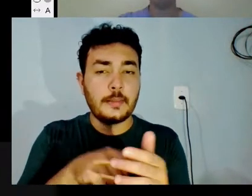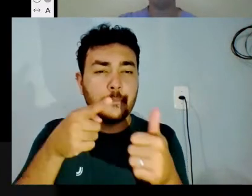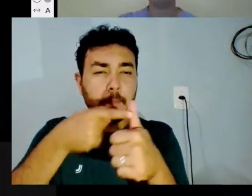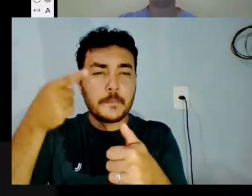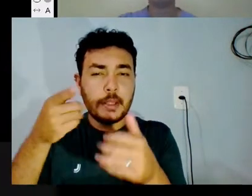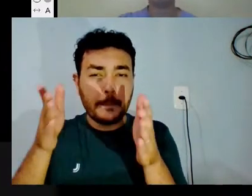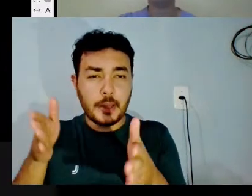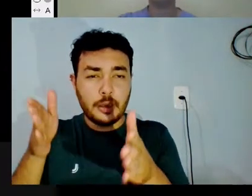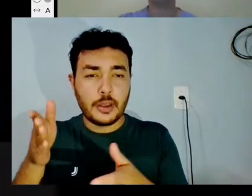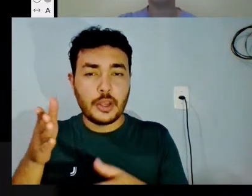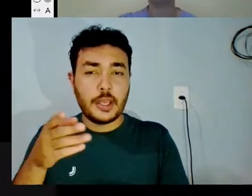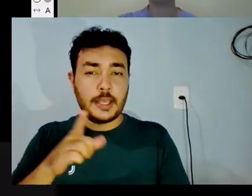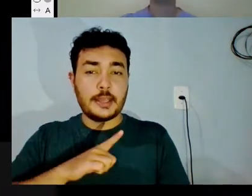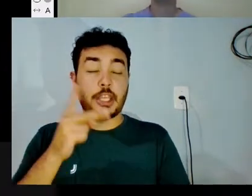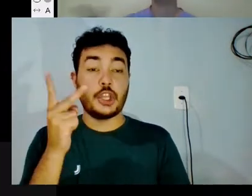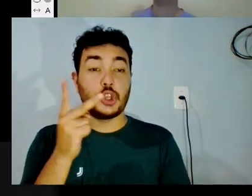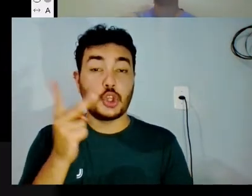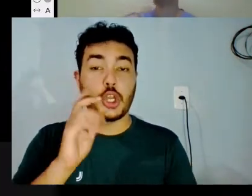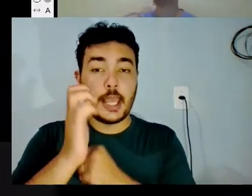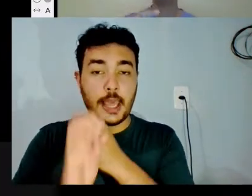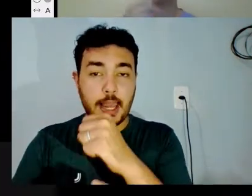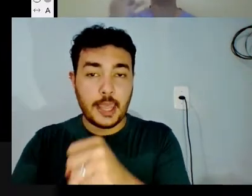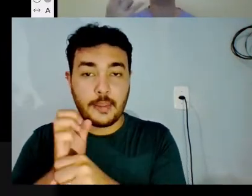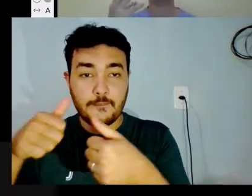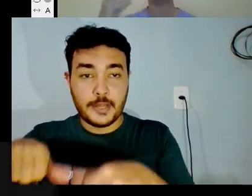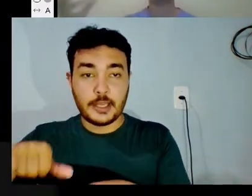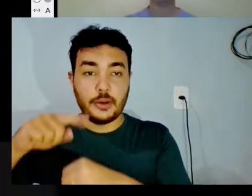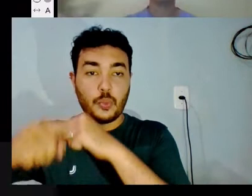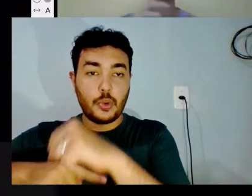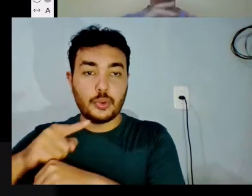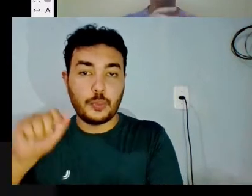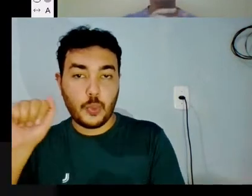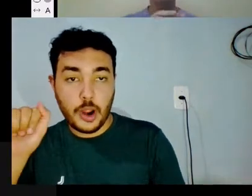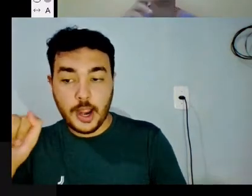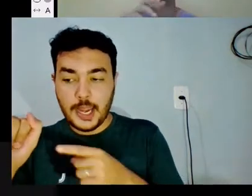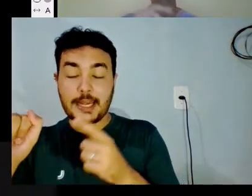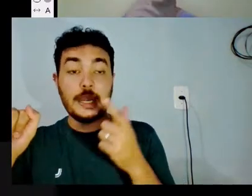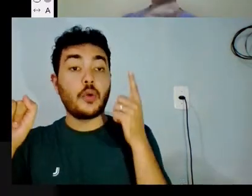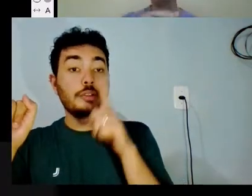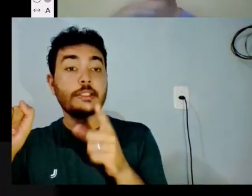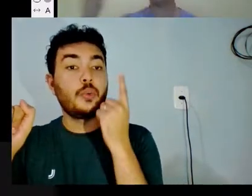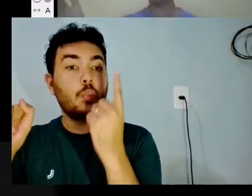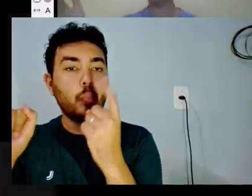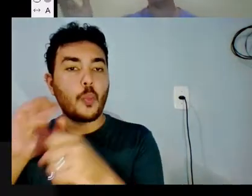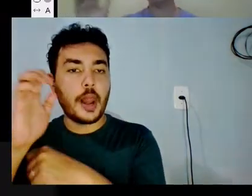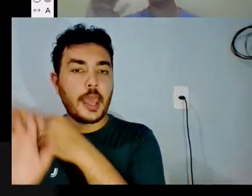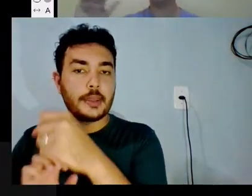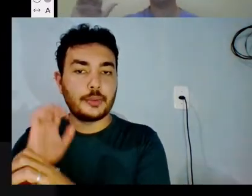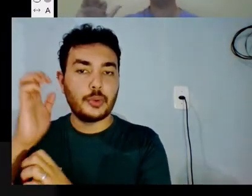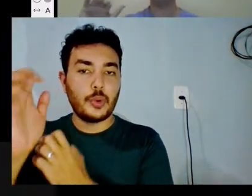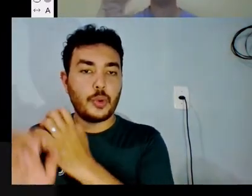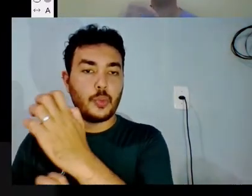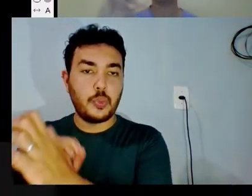vê que os dois elétrons estão no átomo A. Se os dois estão no átomo A, quer dizer que o átomo A ganhou um elétron e o átomo B perdeu um elétron. Ele